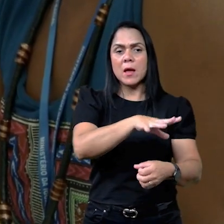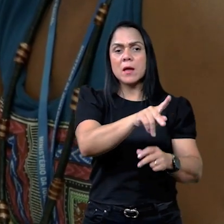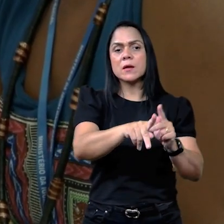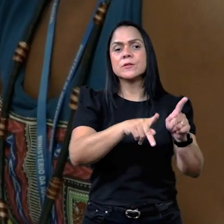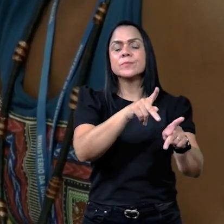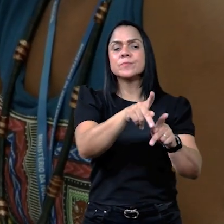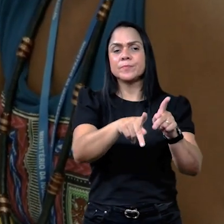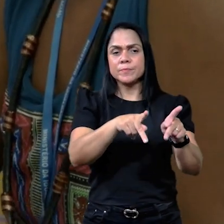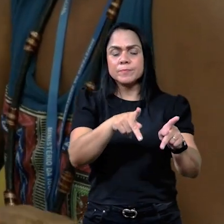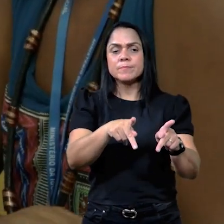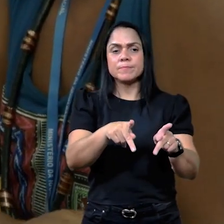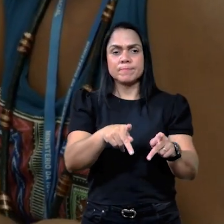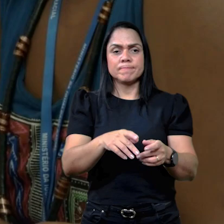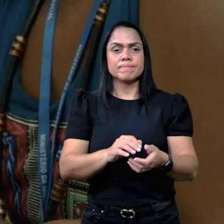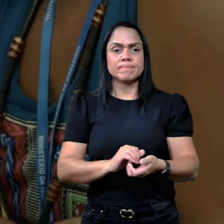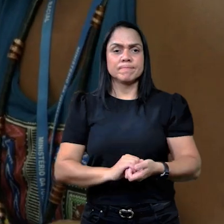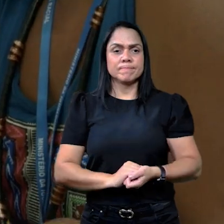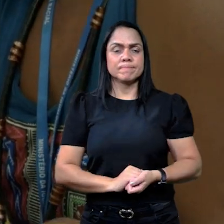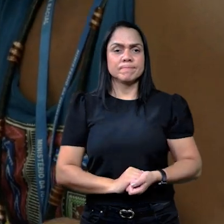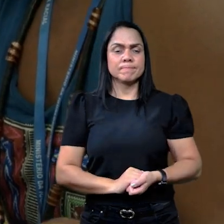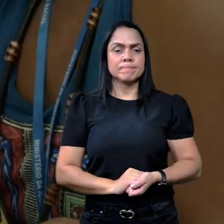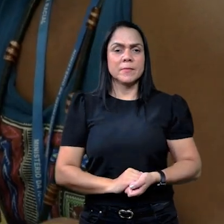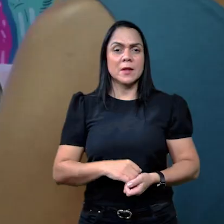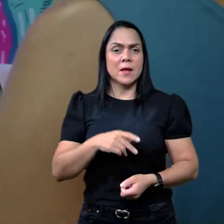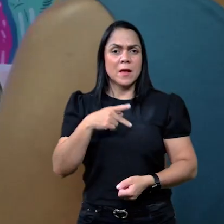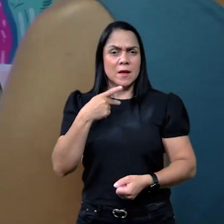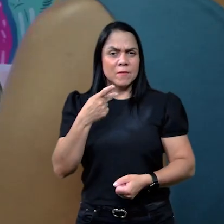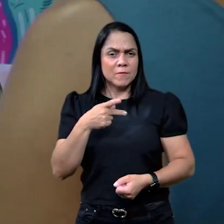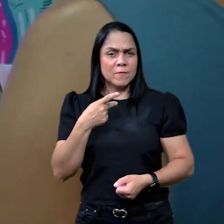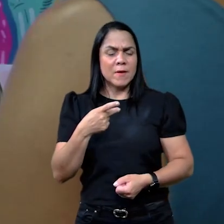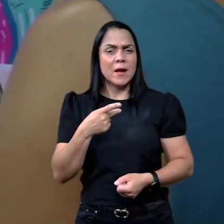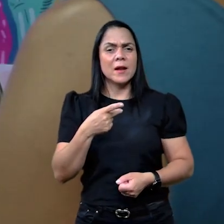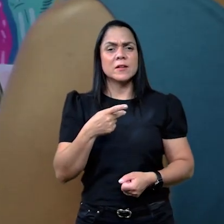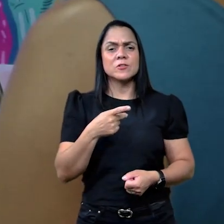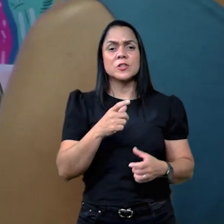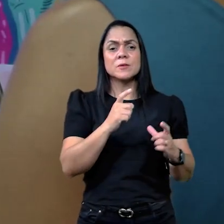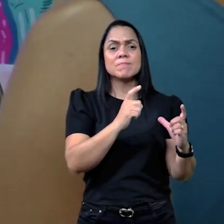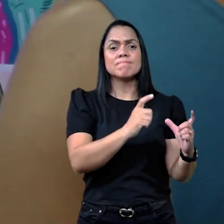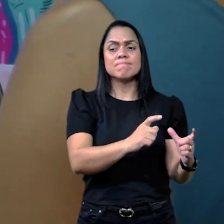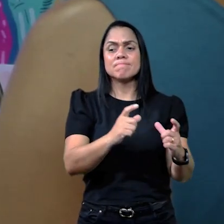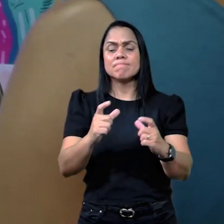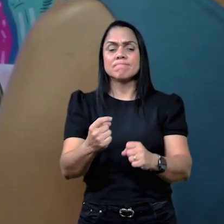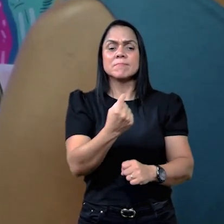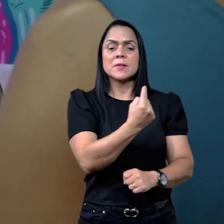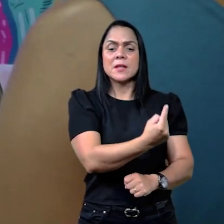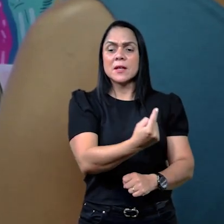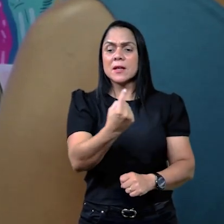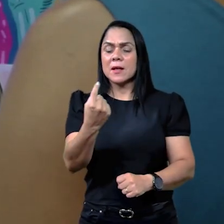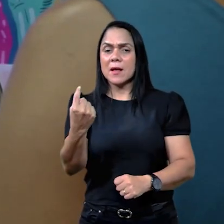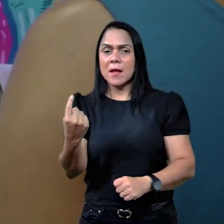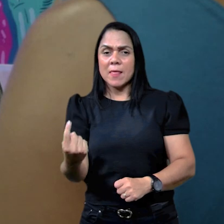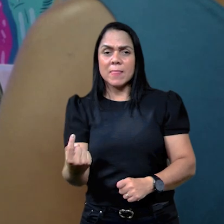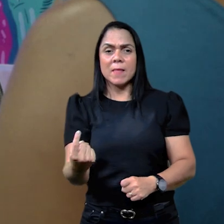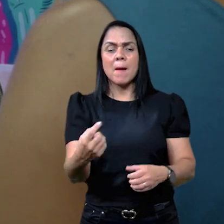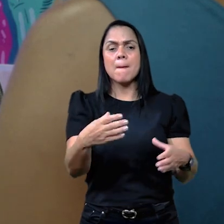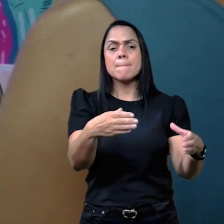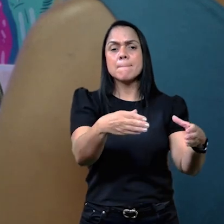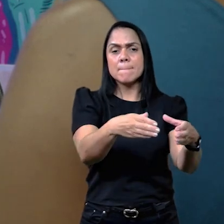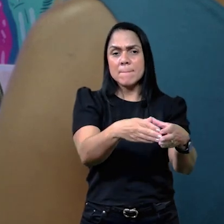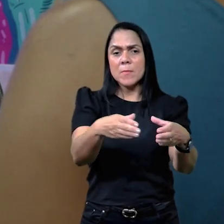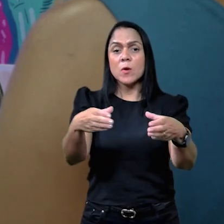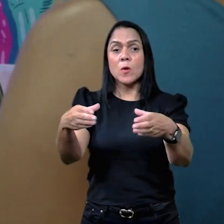Entendi. E se vocês puderem falar um pouco sobre a contribuição de cada povo, né, para a